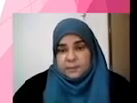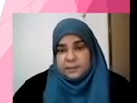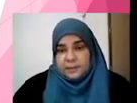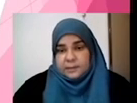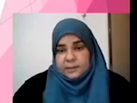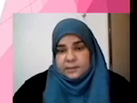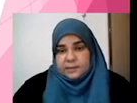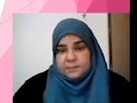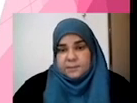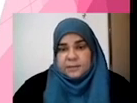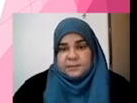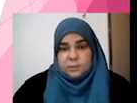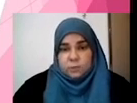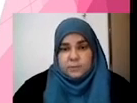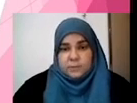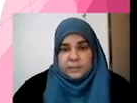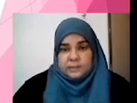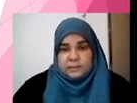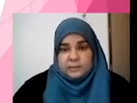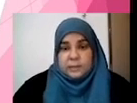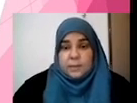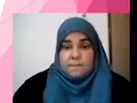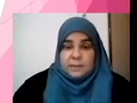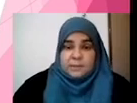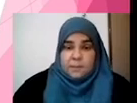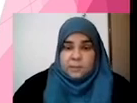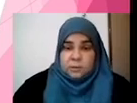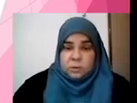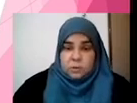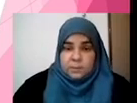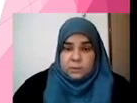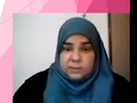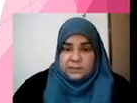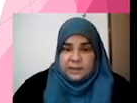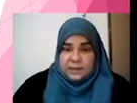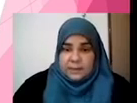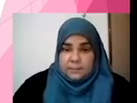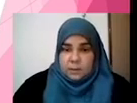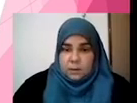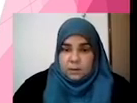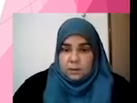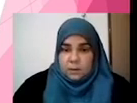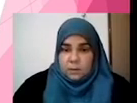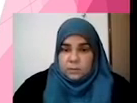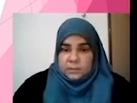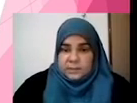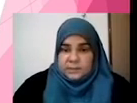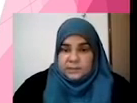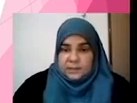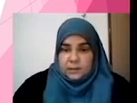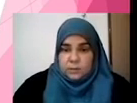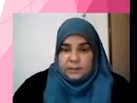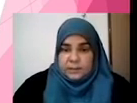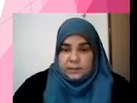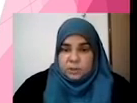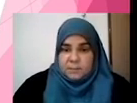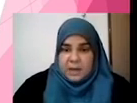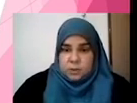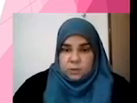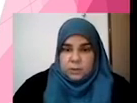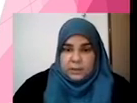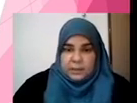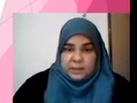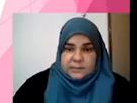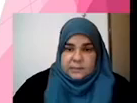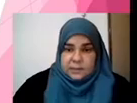quê? Porque aqui esse pedacinho é o dobro desse. Mas eu posso descobrir o CM, ó, usando esse triangulinho aqui de